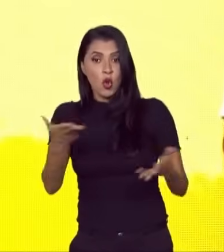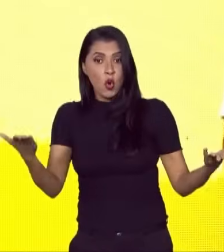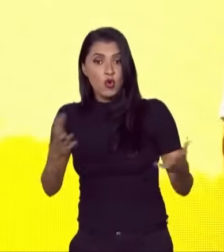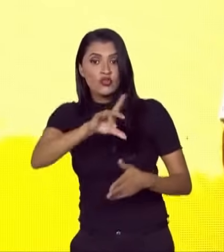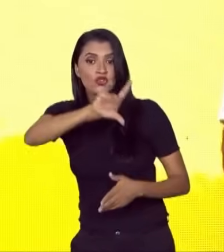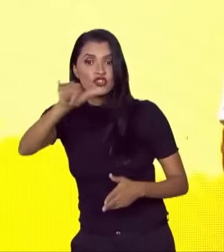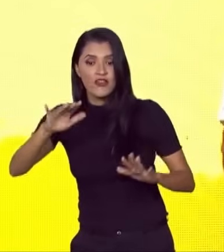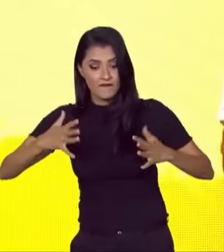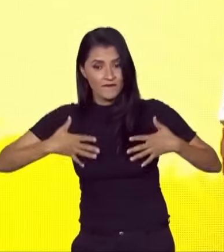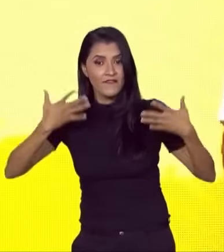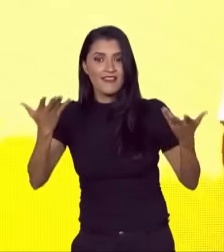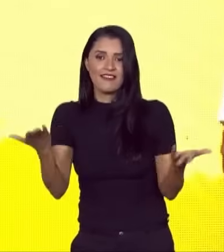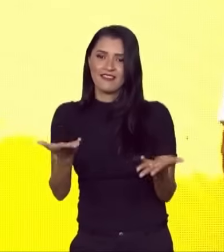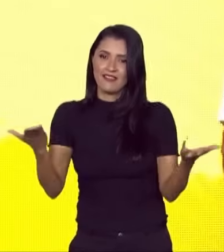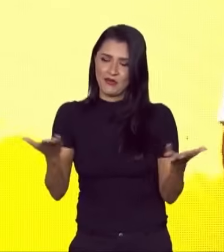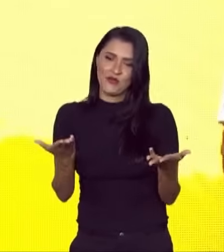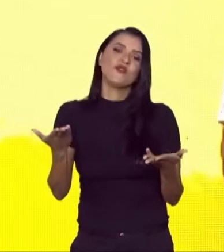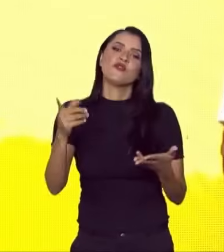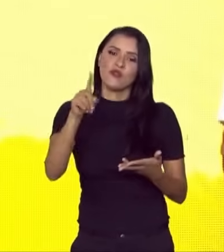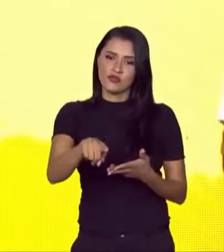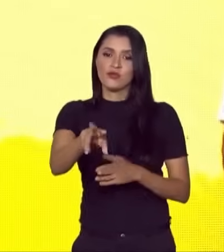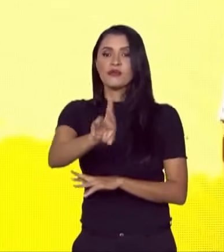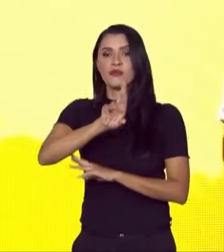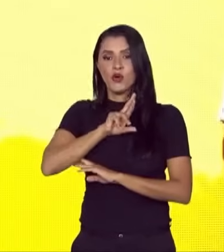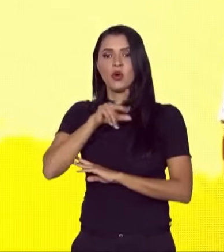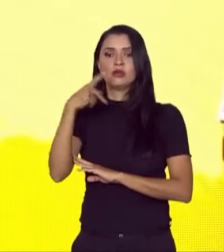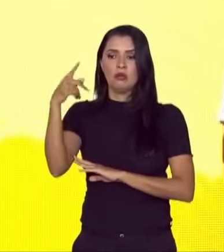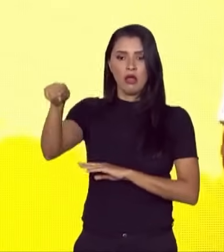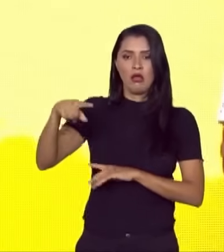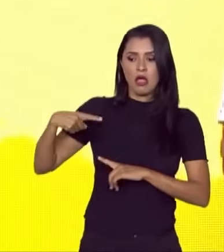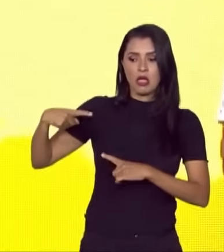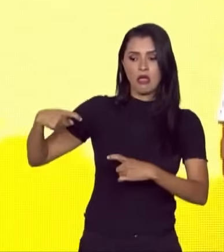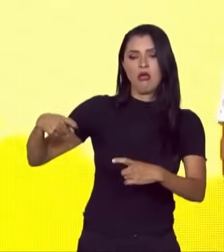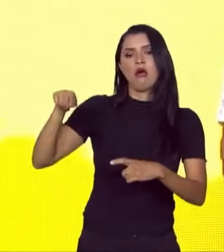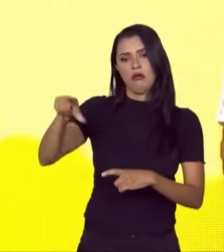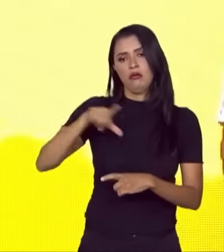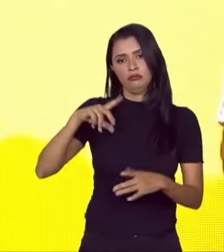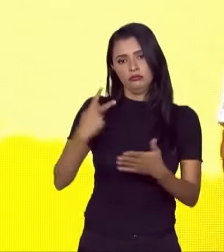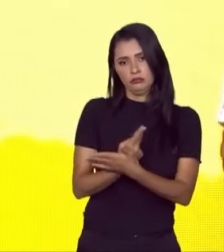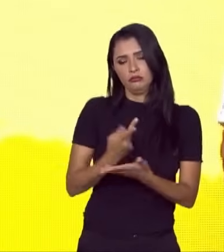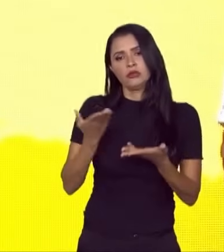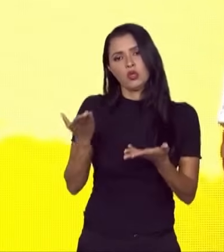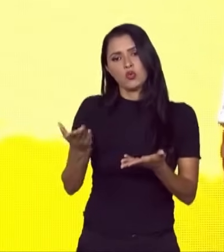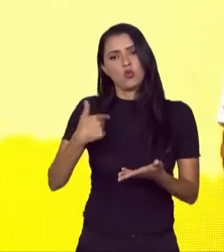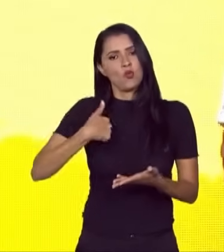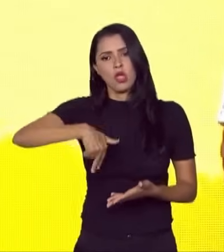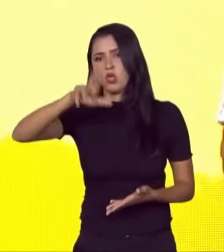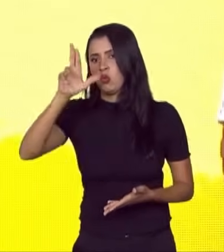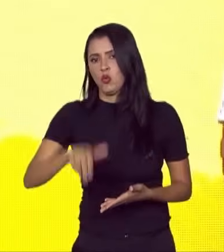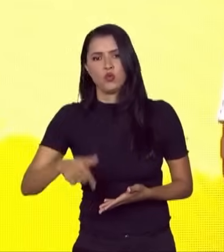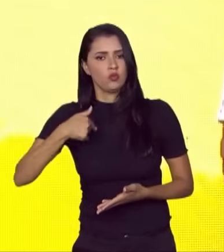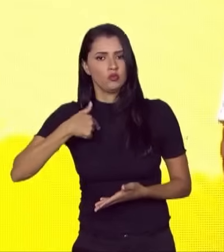sobretudo como resultado de uma guerra em que eu nunca